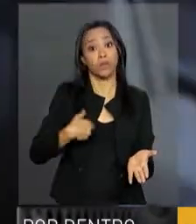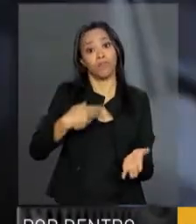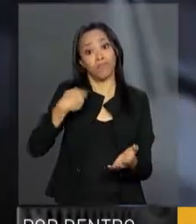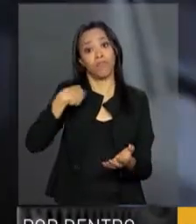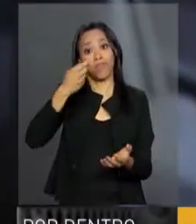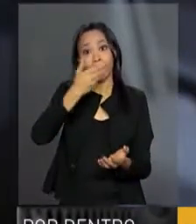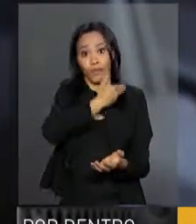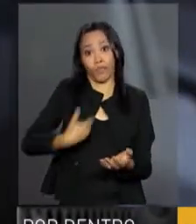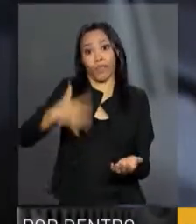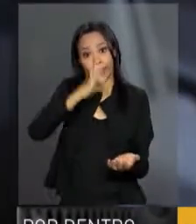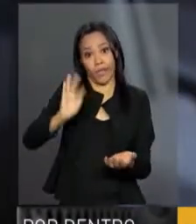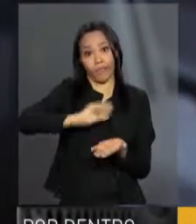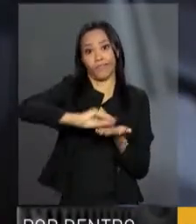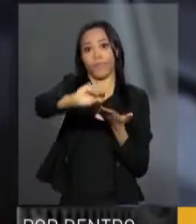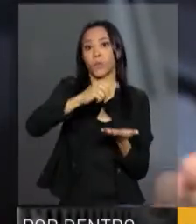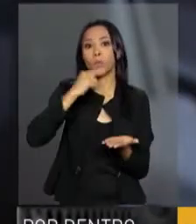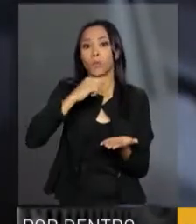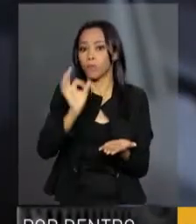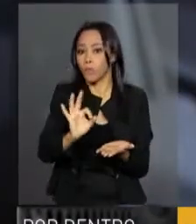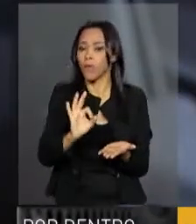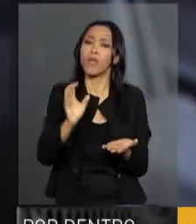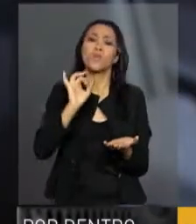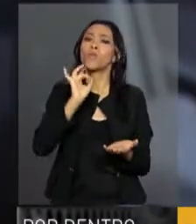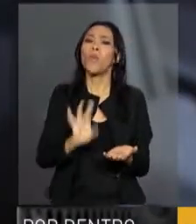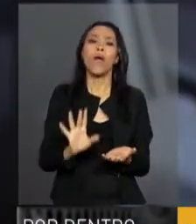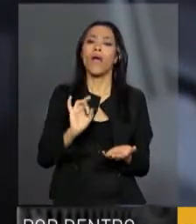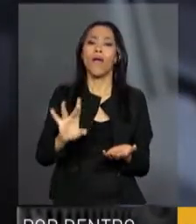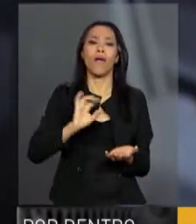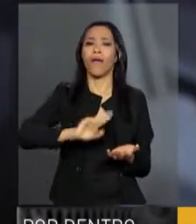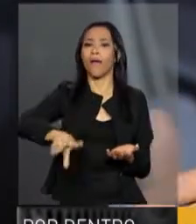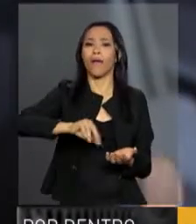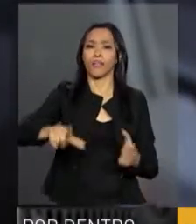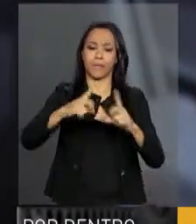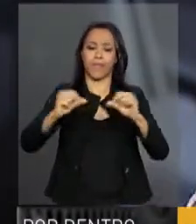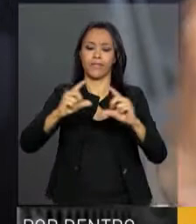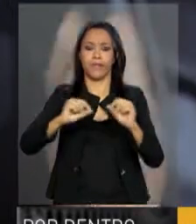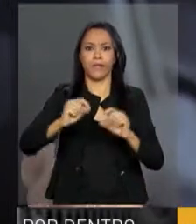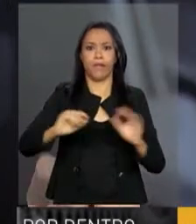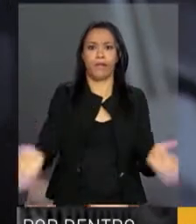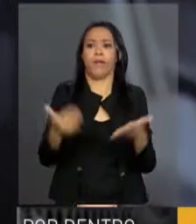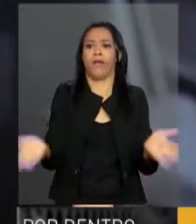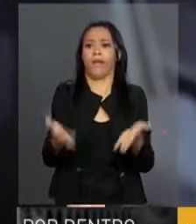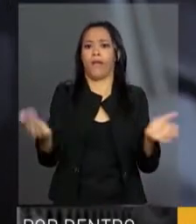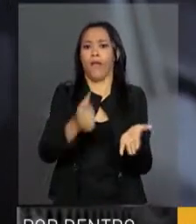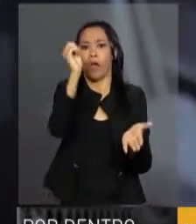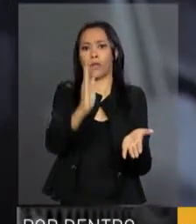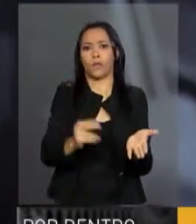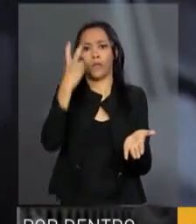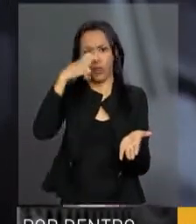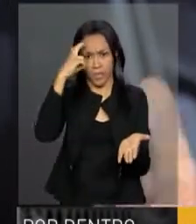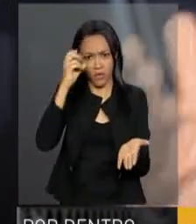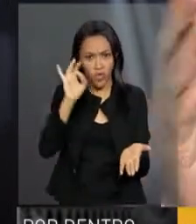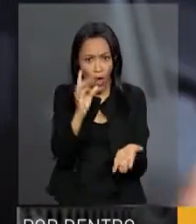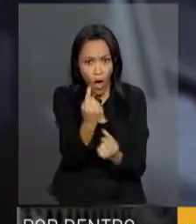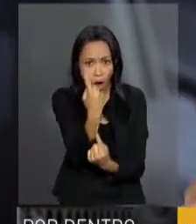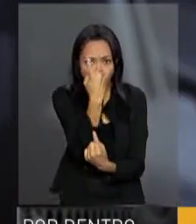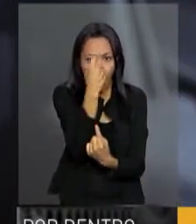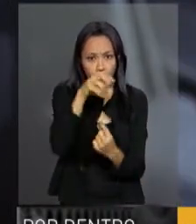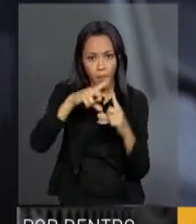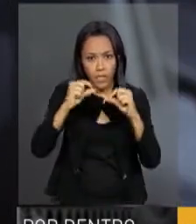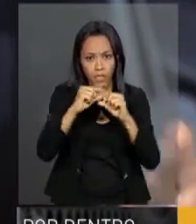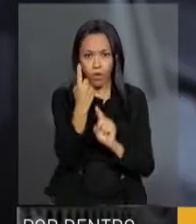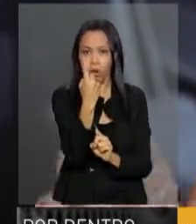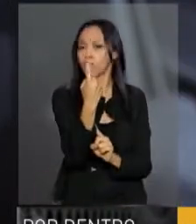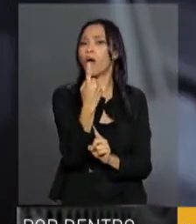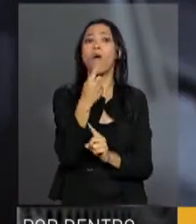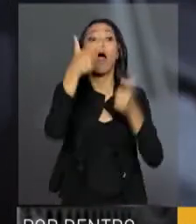central. Até porque é importante a gente salientar, não é de Brasília que nós vamos incentivar a cultura nacional. Nós vamos buscar